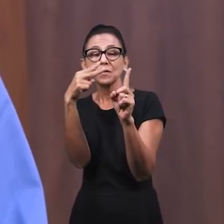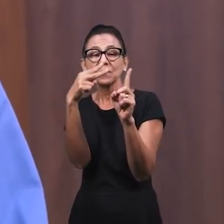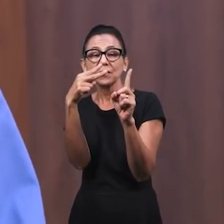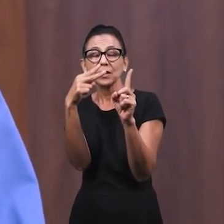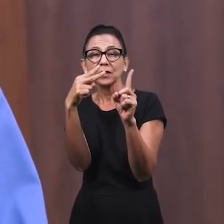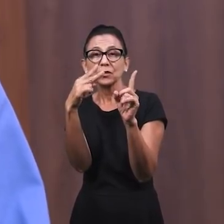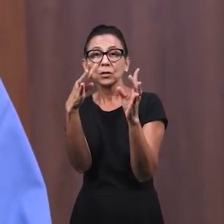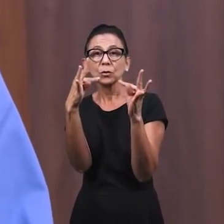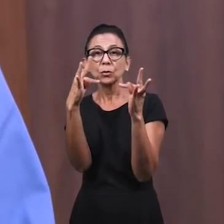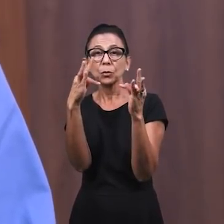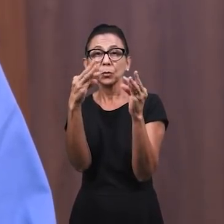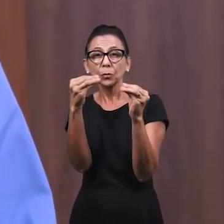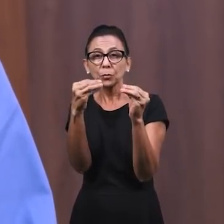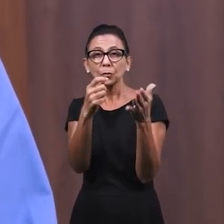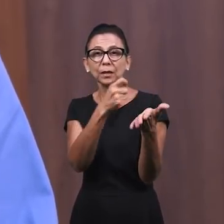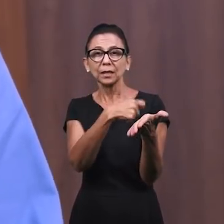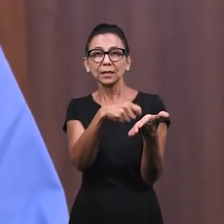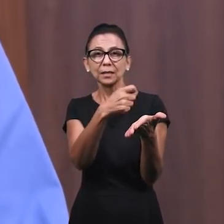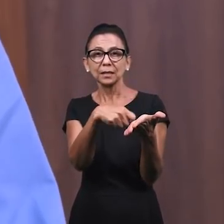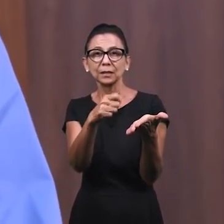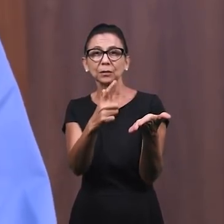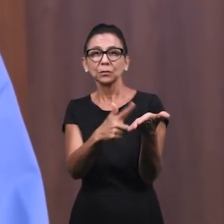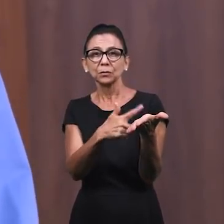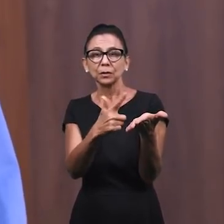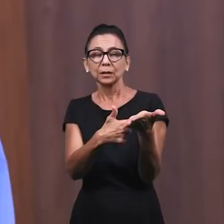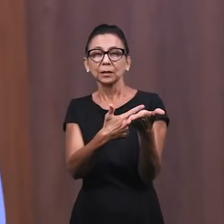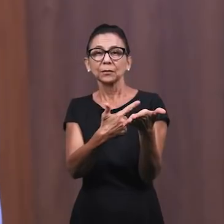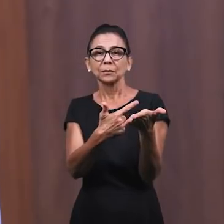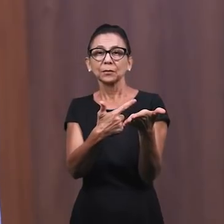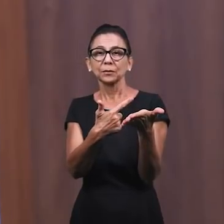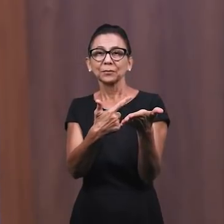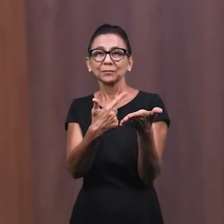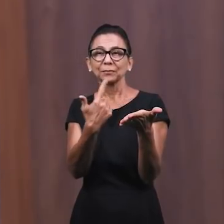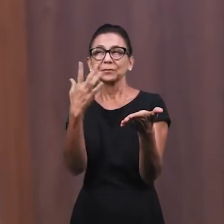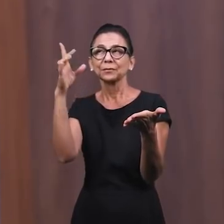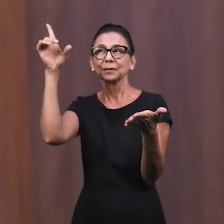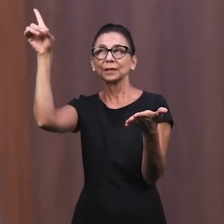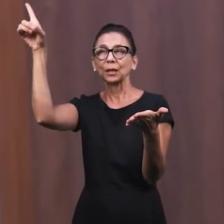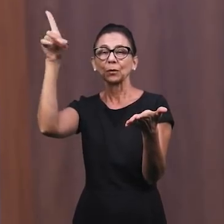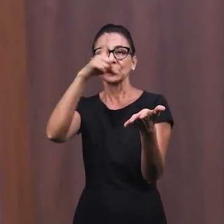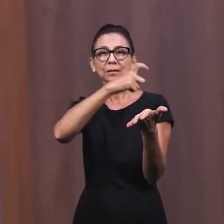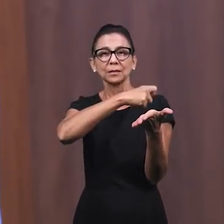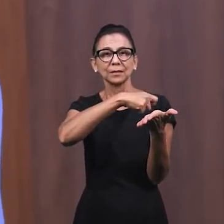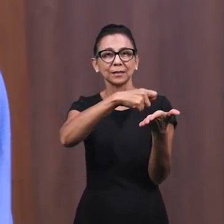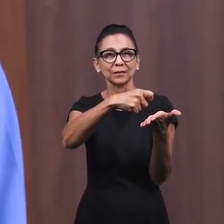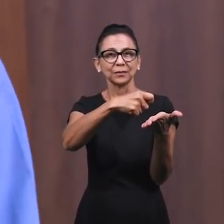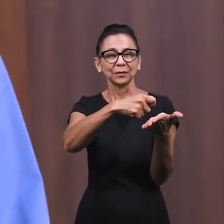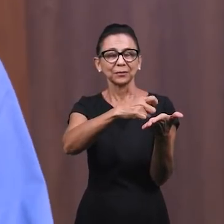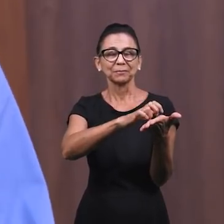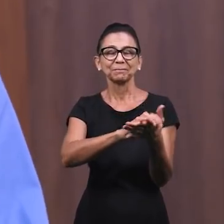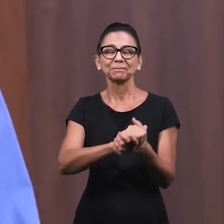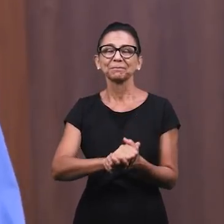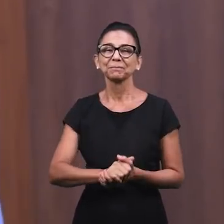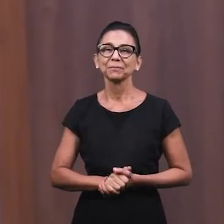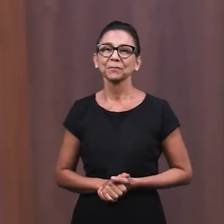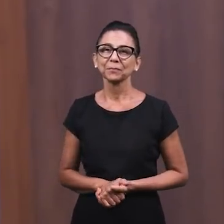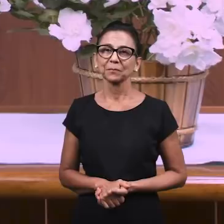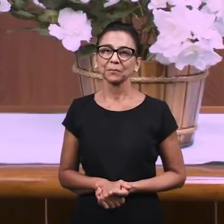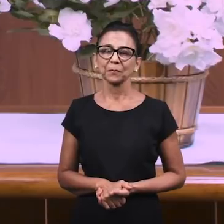livro. A vida de um servo é profética. E os jovens devem buscar essa direção da parte do